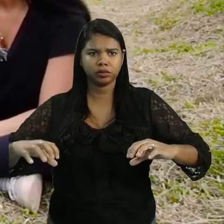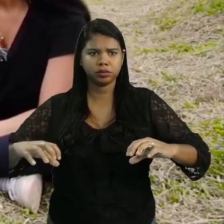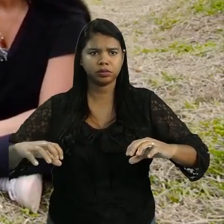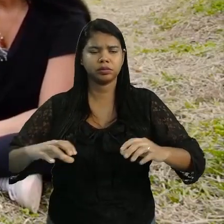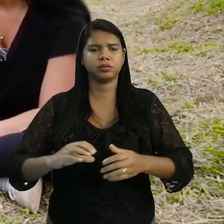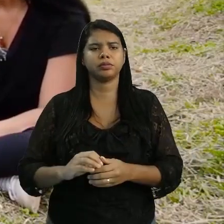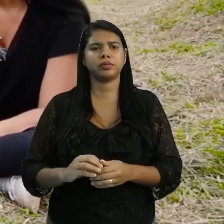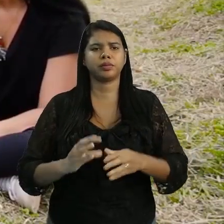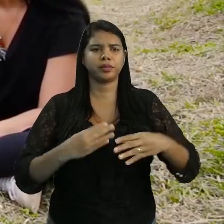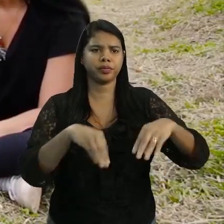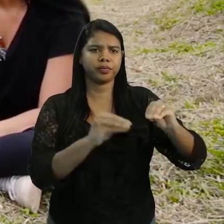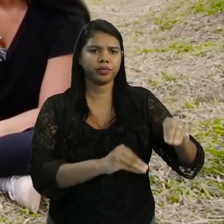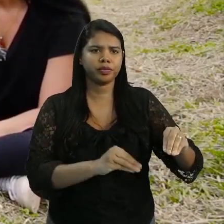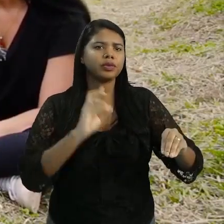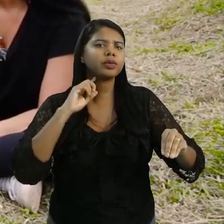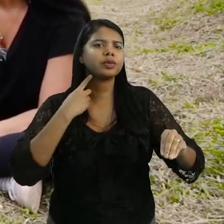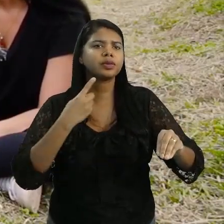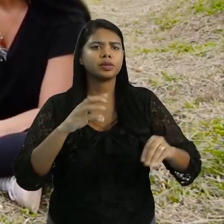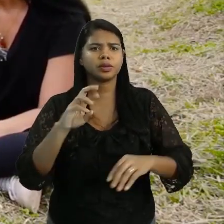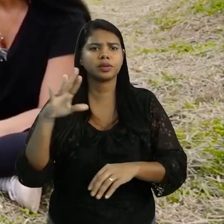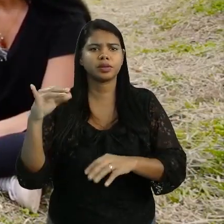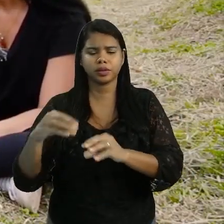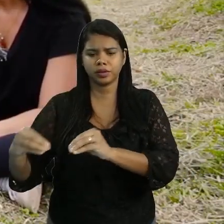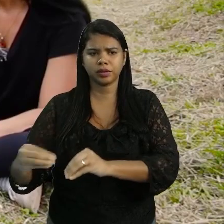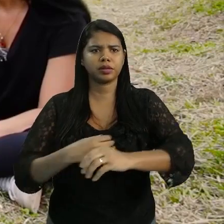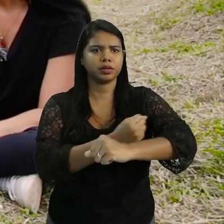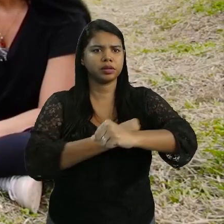gente pode usar nessa distribuição. Então a gente tem